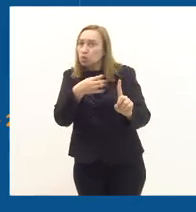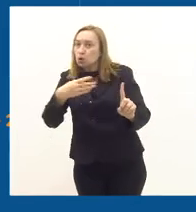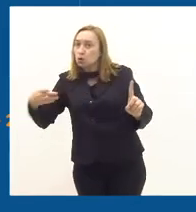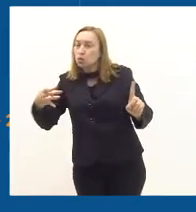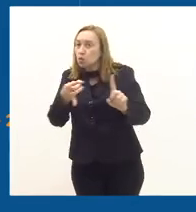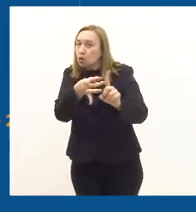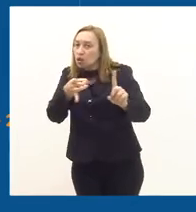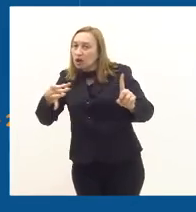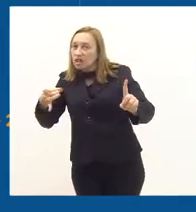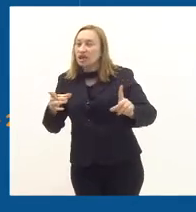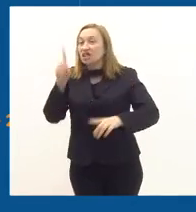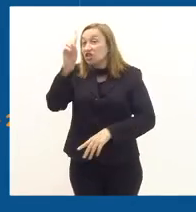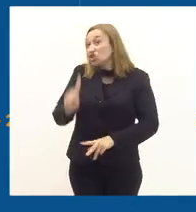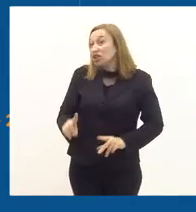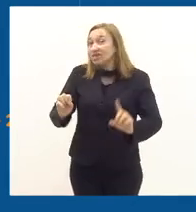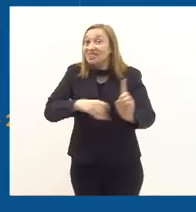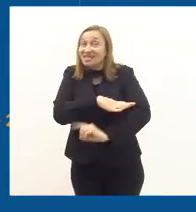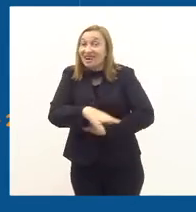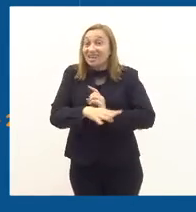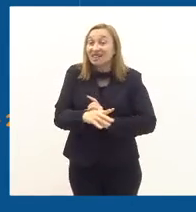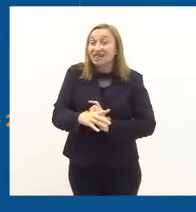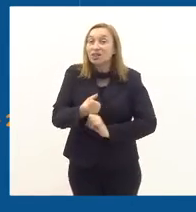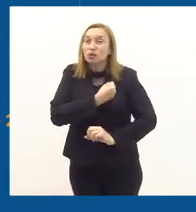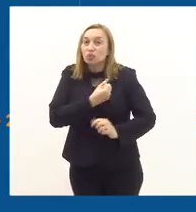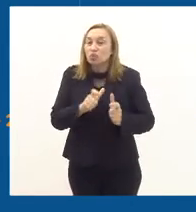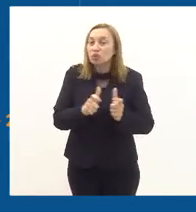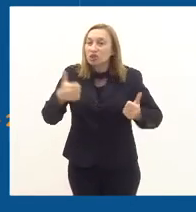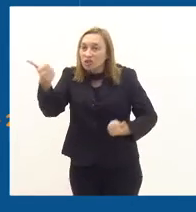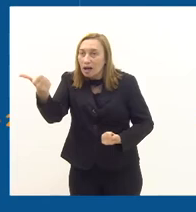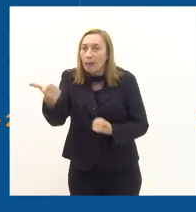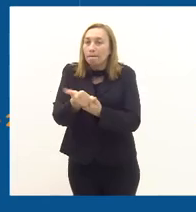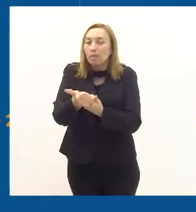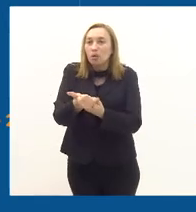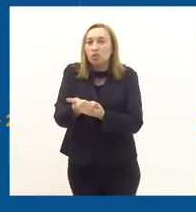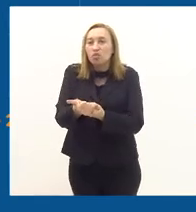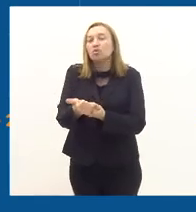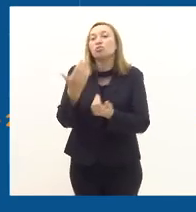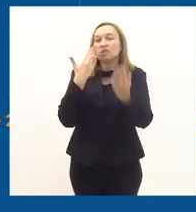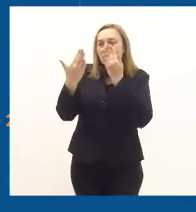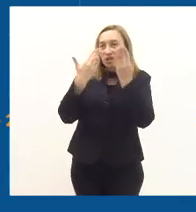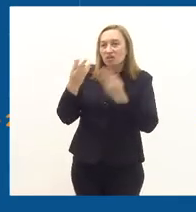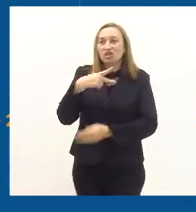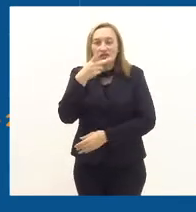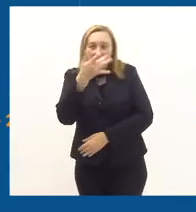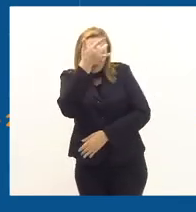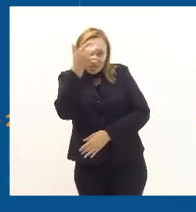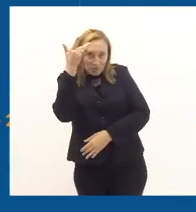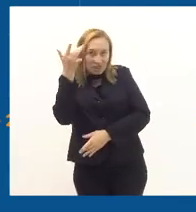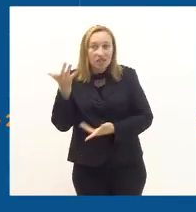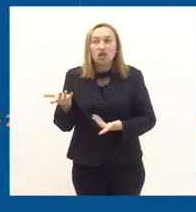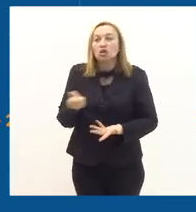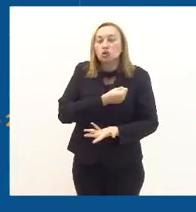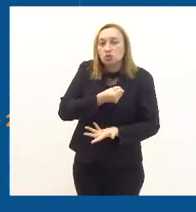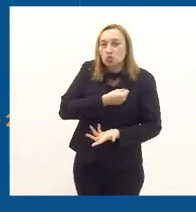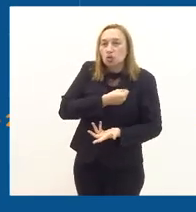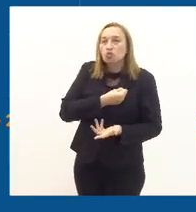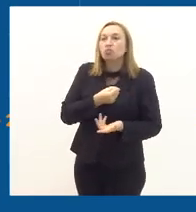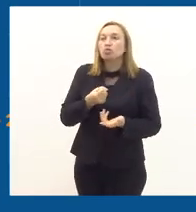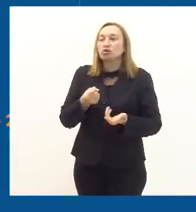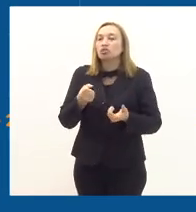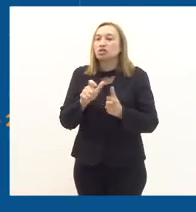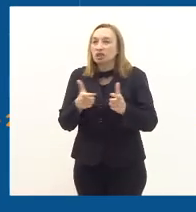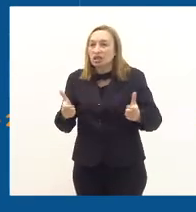LGBTfóbica, direitos e cidadanias, demandas de apoio psicológico, como eu trouxe aqui, a saúde mental, demanda do serviço